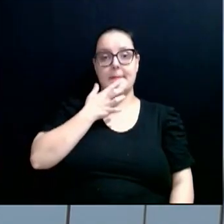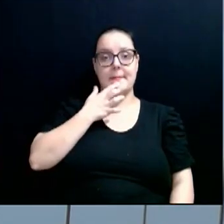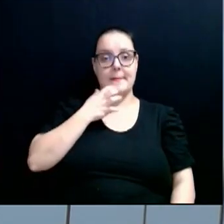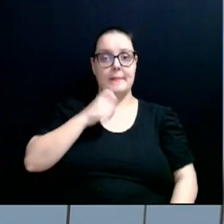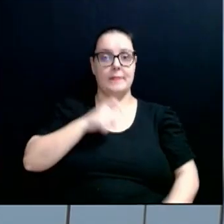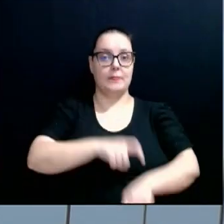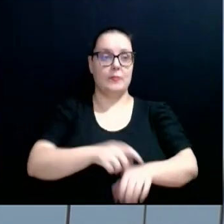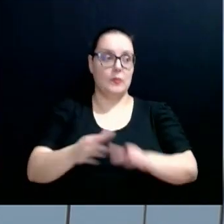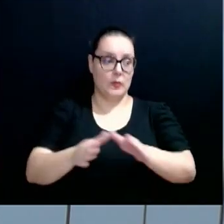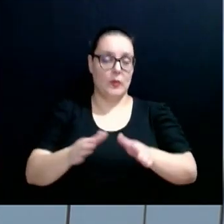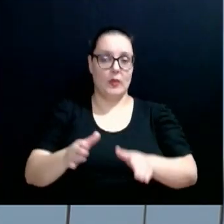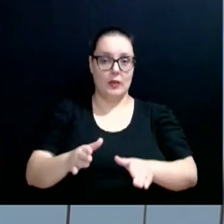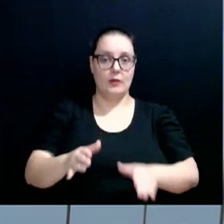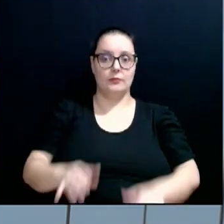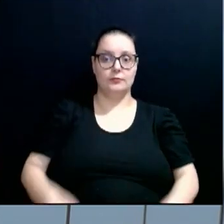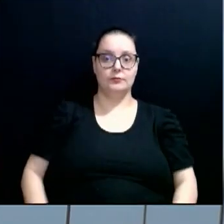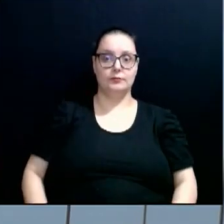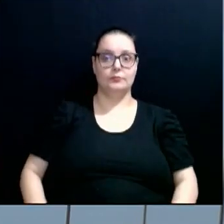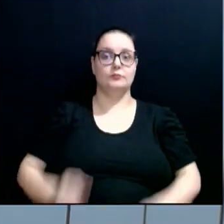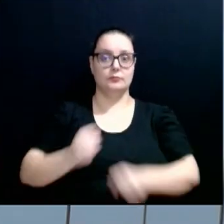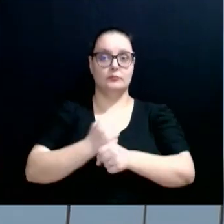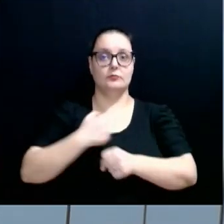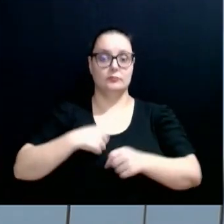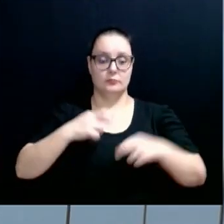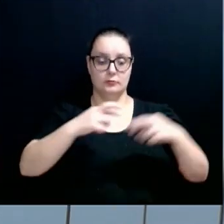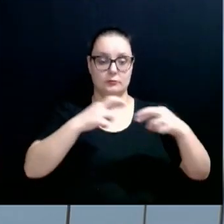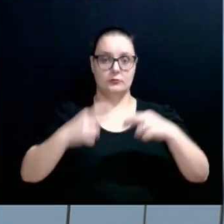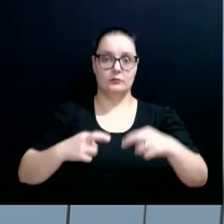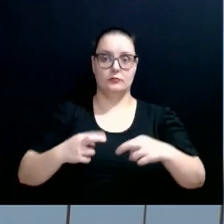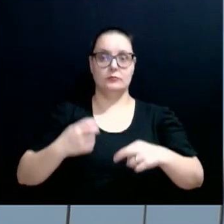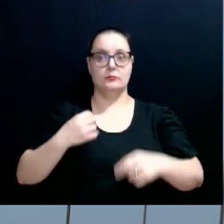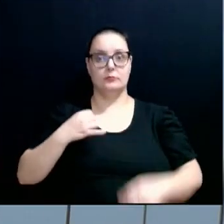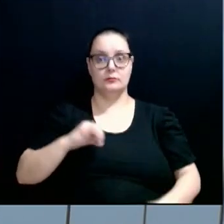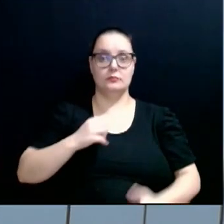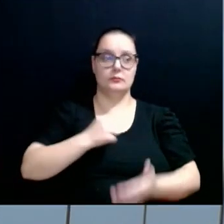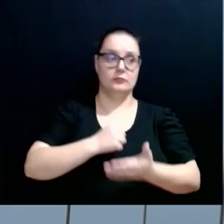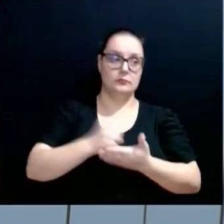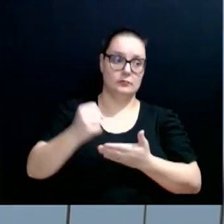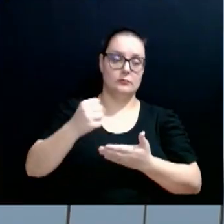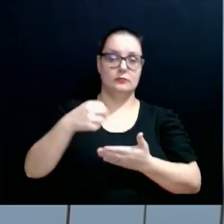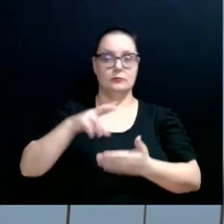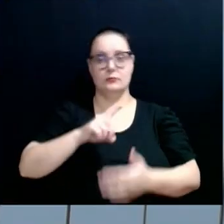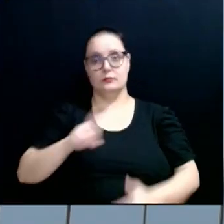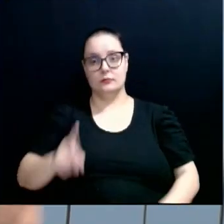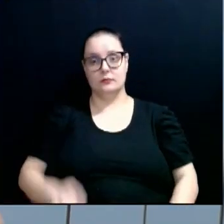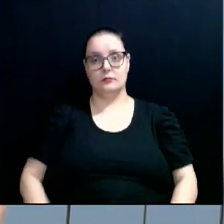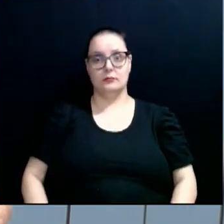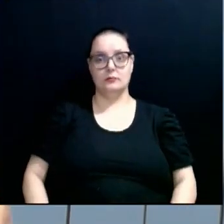um dos que ficava conferindo se ele já tinha passado, se não tinha passado. Porque